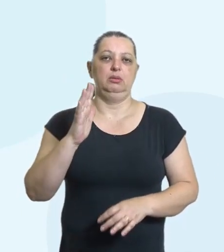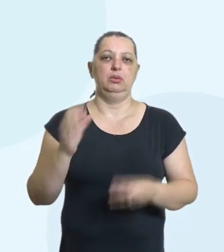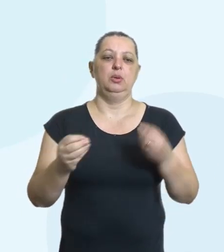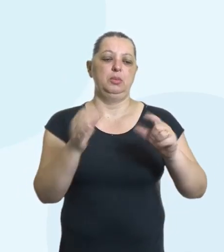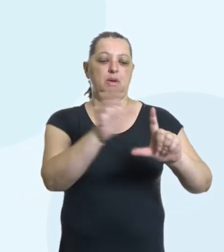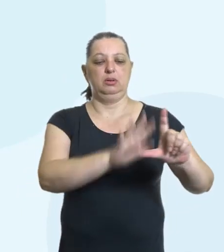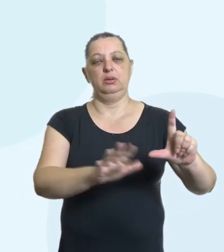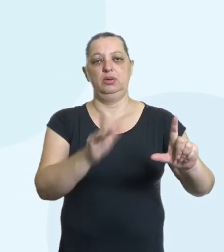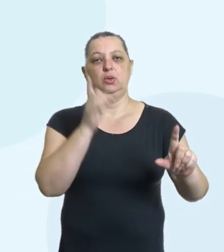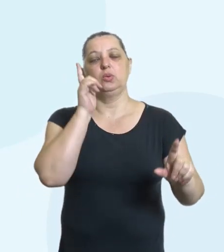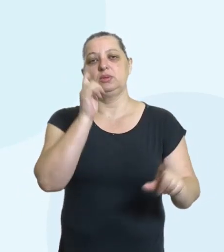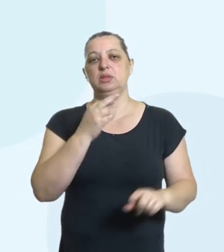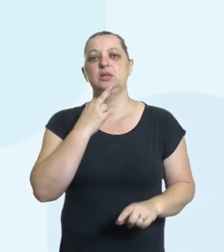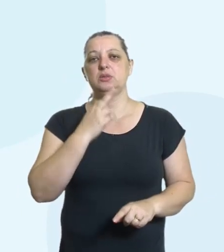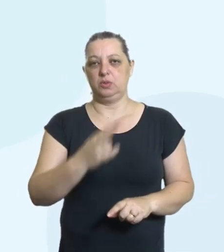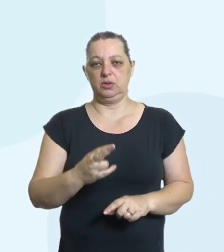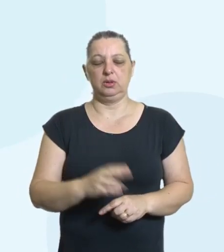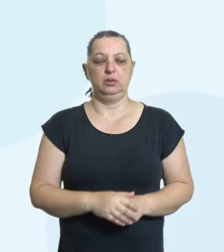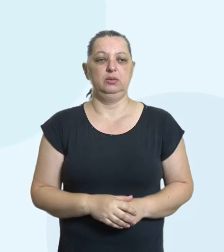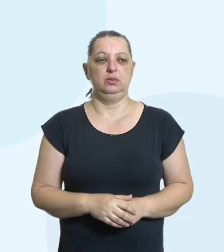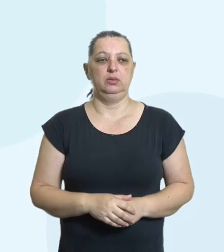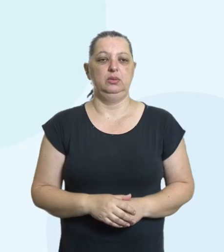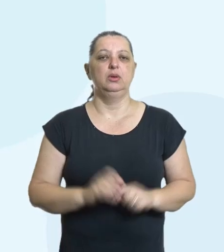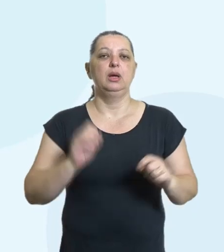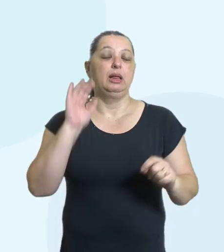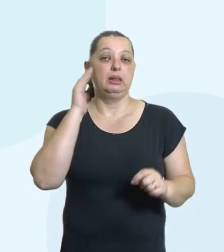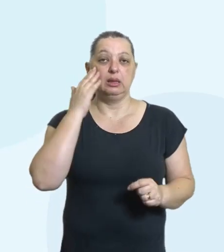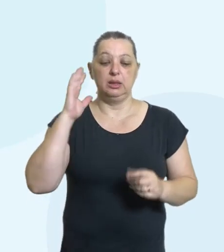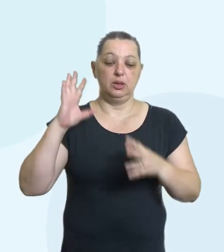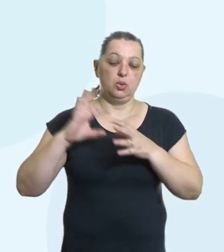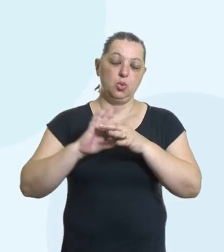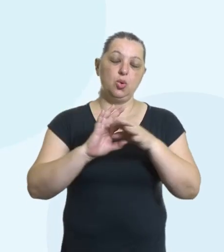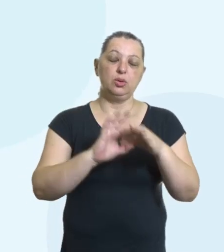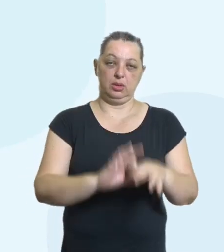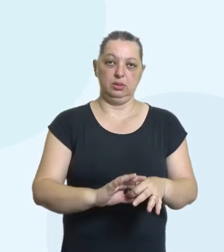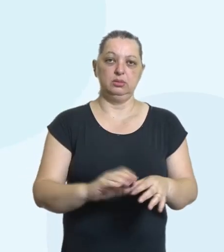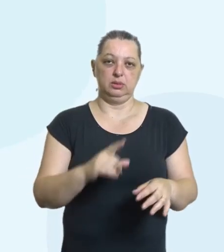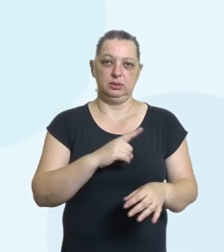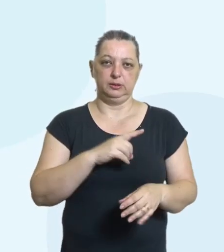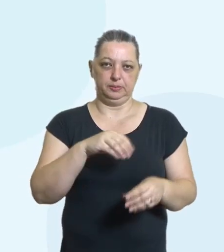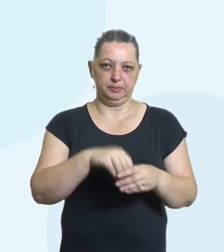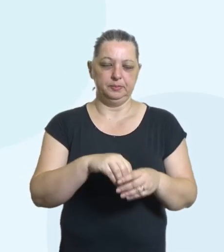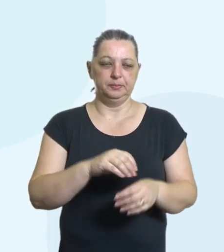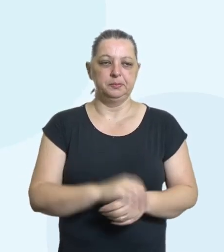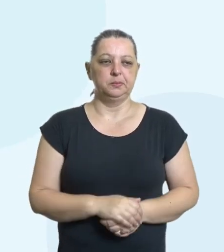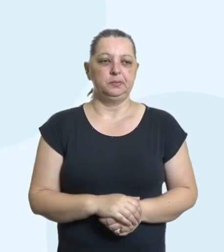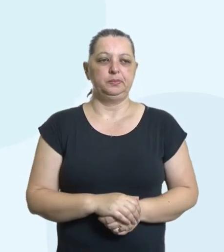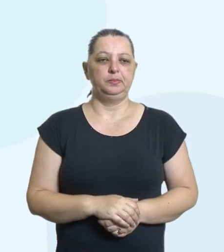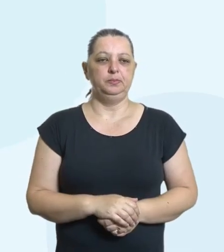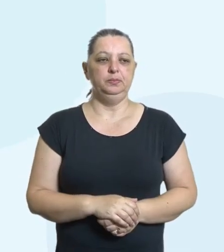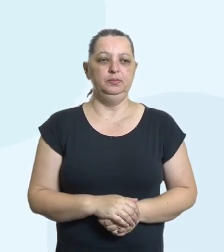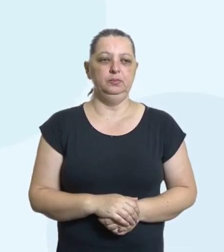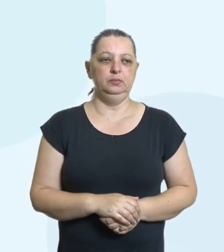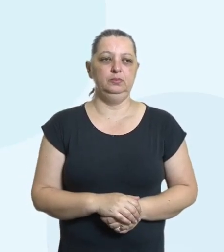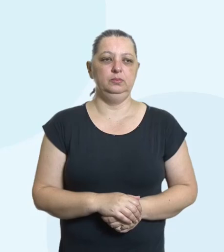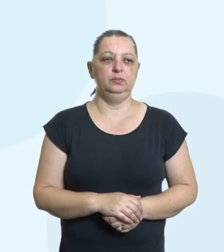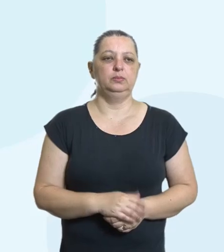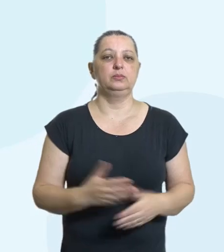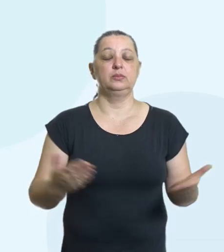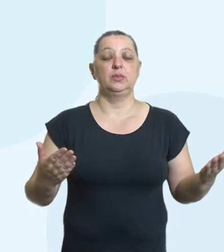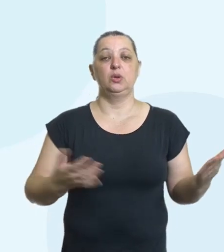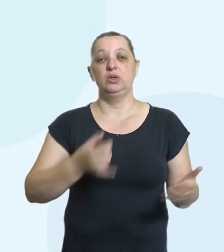poder responder as questões ou entender o contexto onde ela está inserida. Vamos passar agora para alguns exemplos